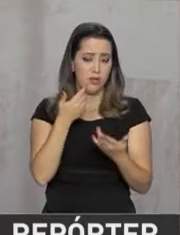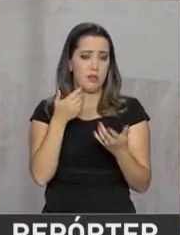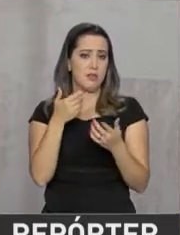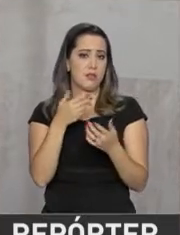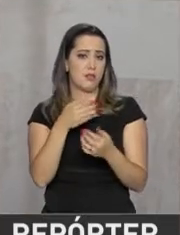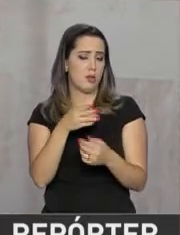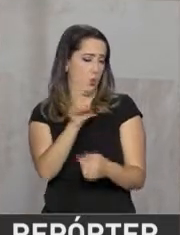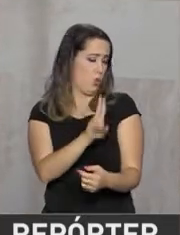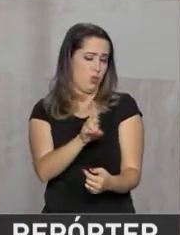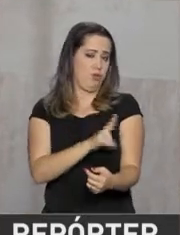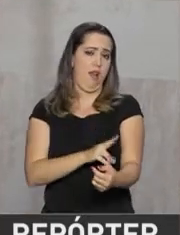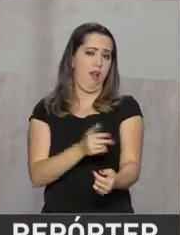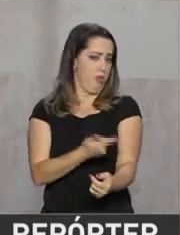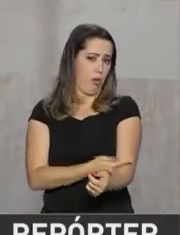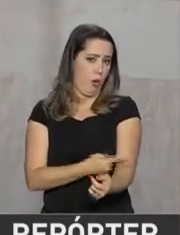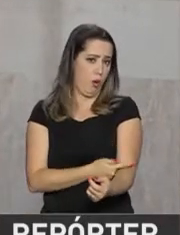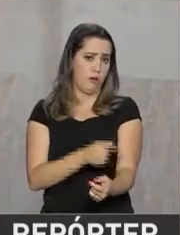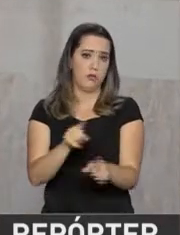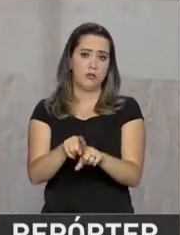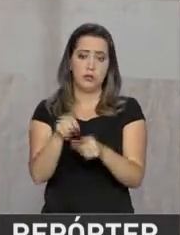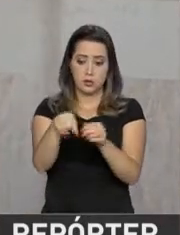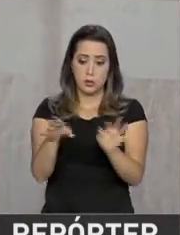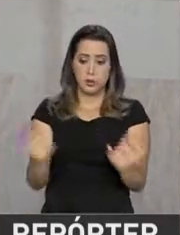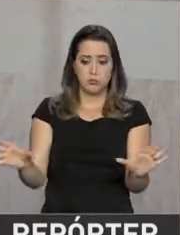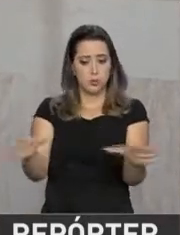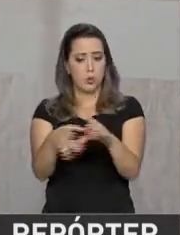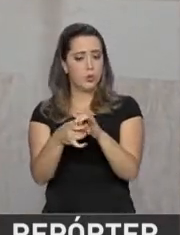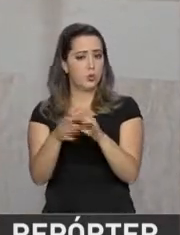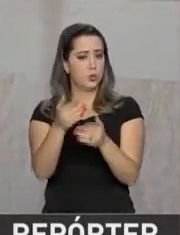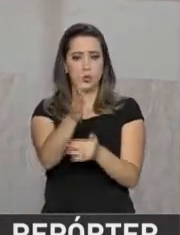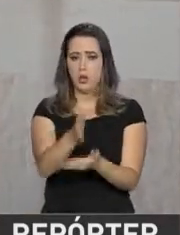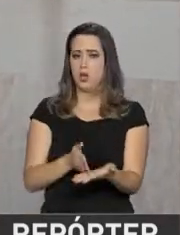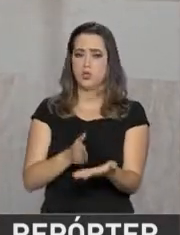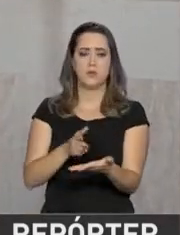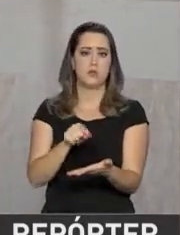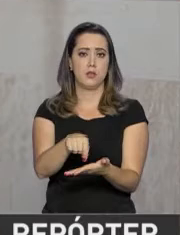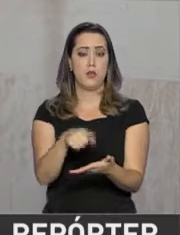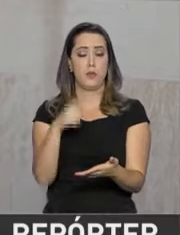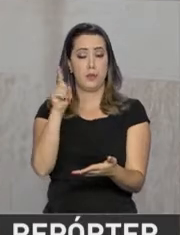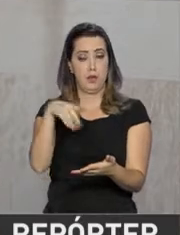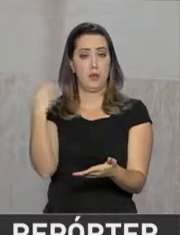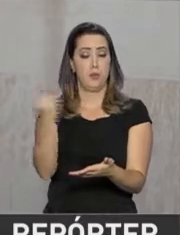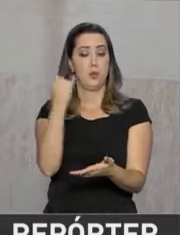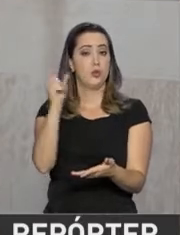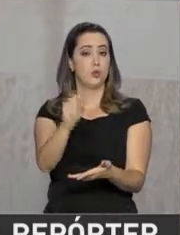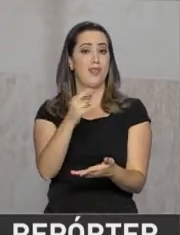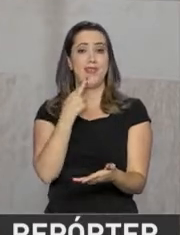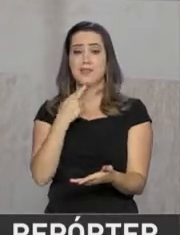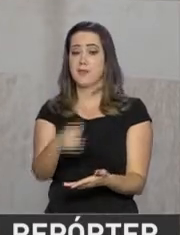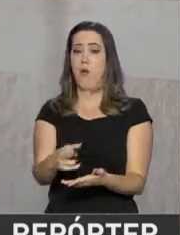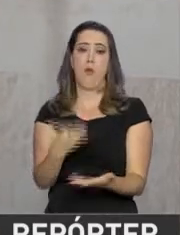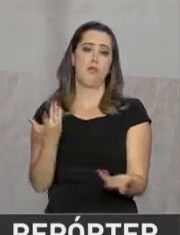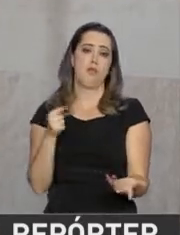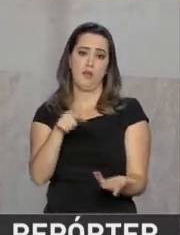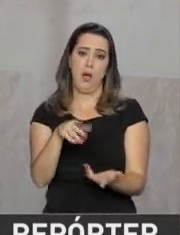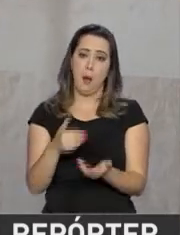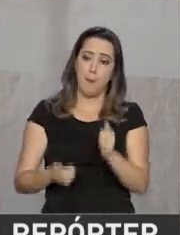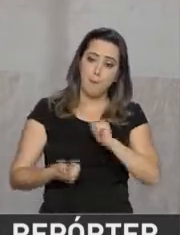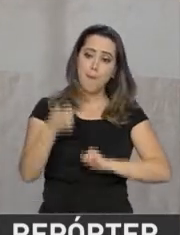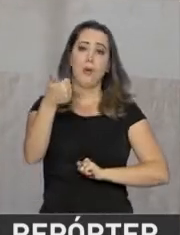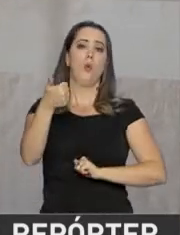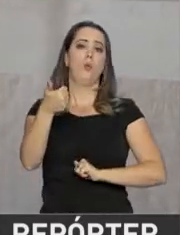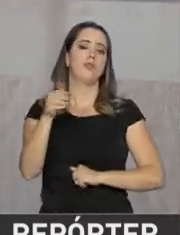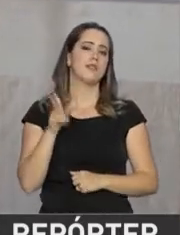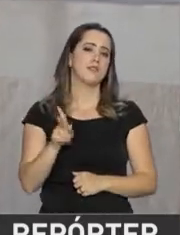preciso que haja entendimento e nós não vamos fazer nenhuma divisão para atender isso que importa para nós é atender à população se a